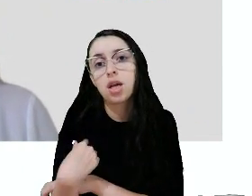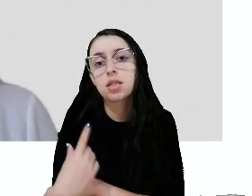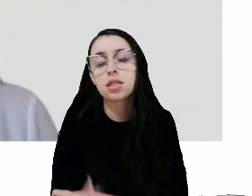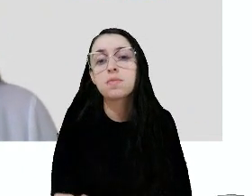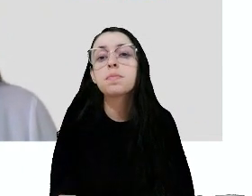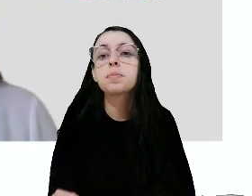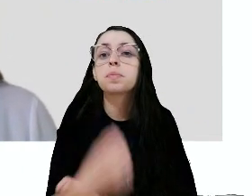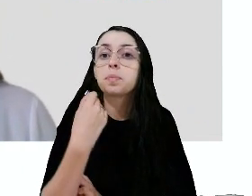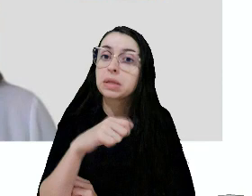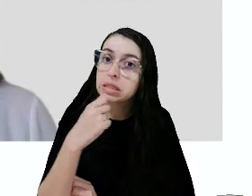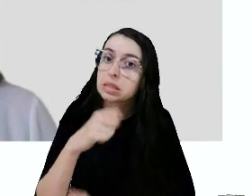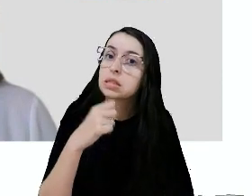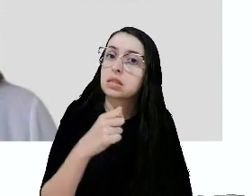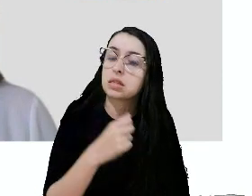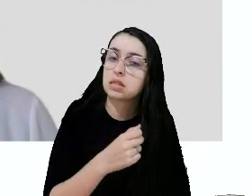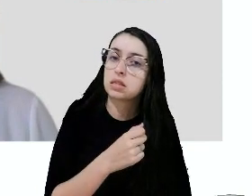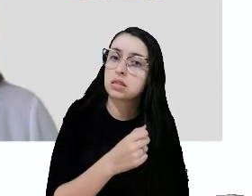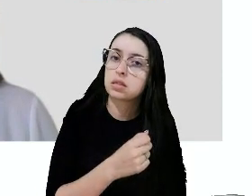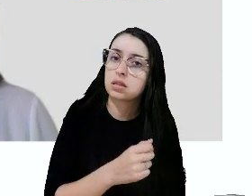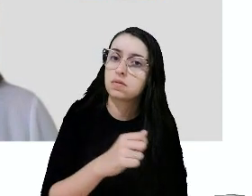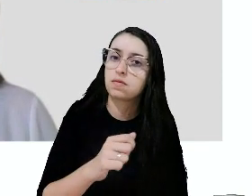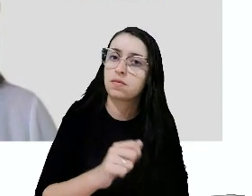Nós efetivamente precisamos